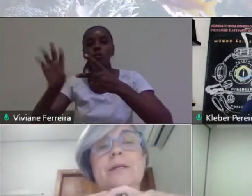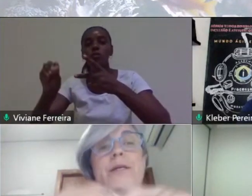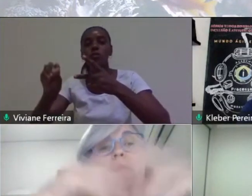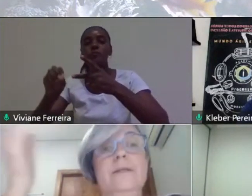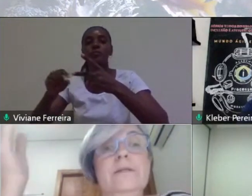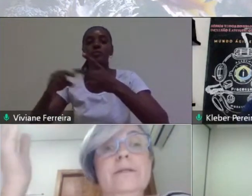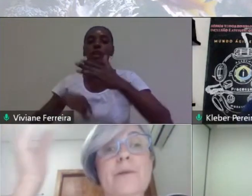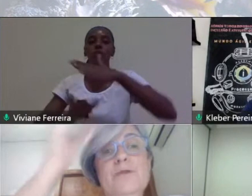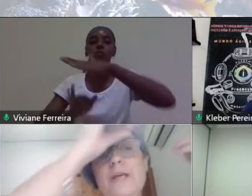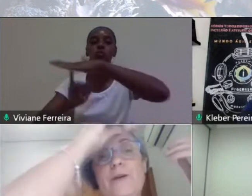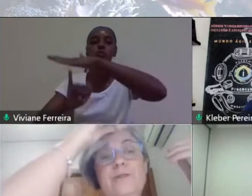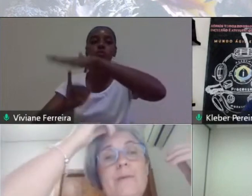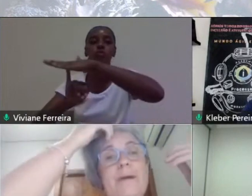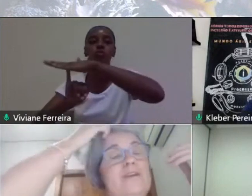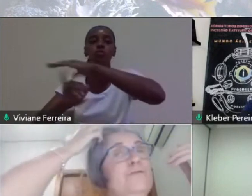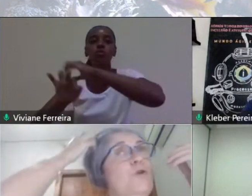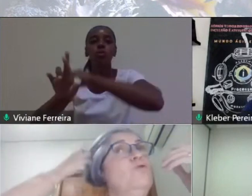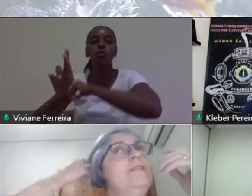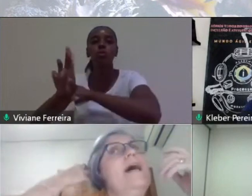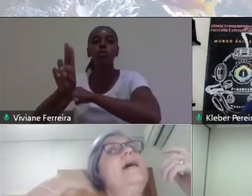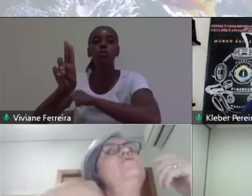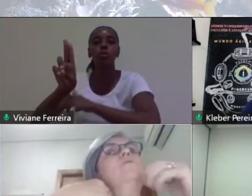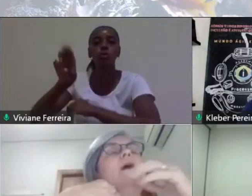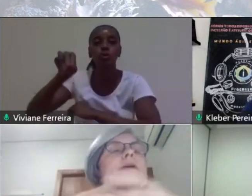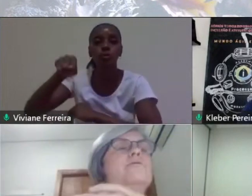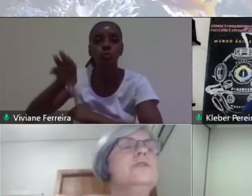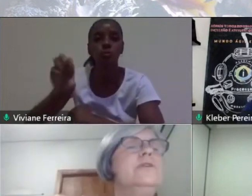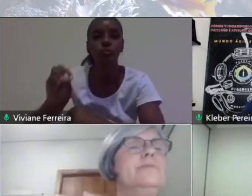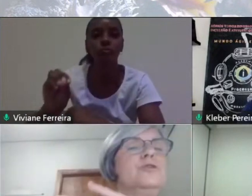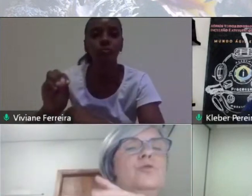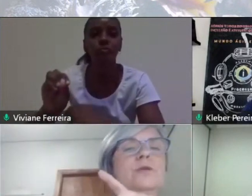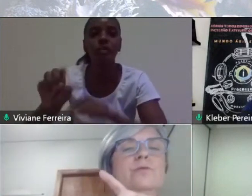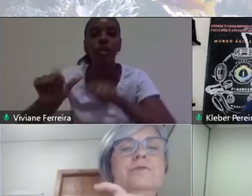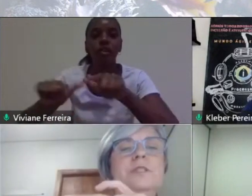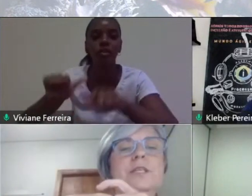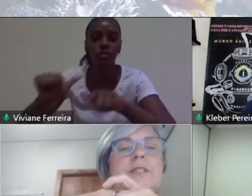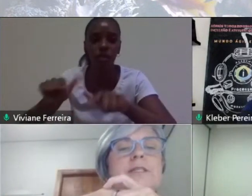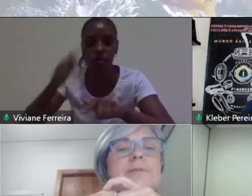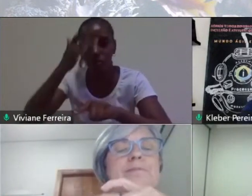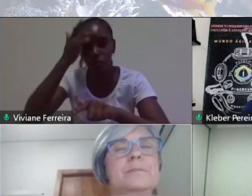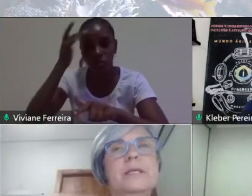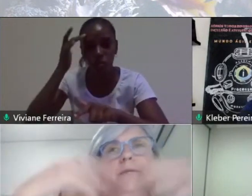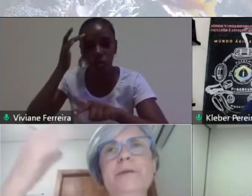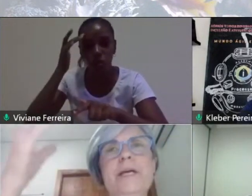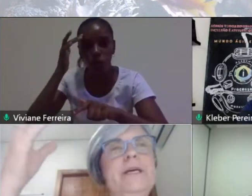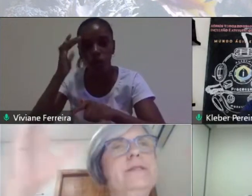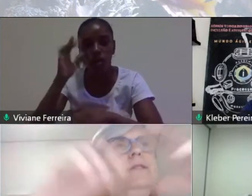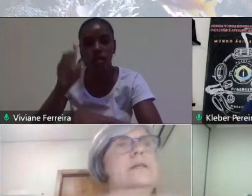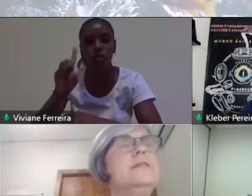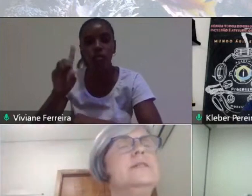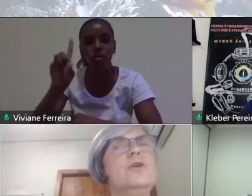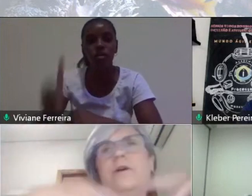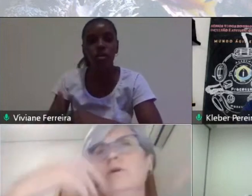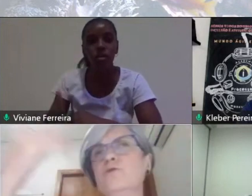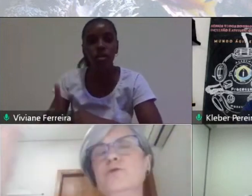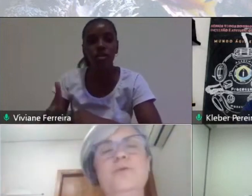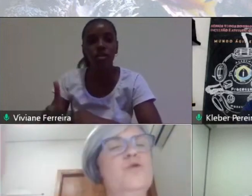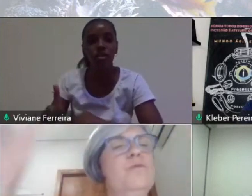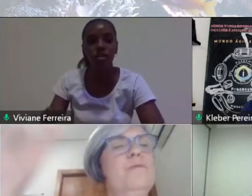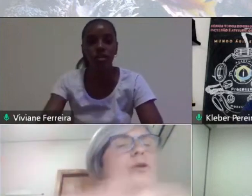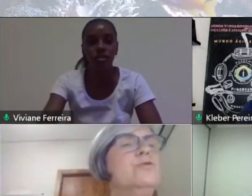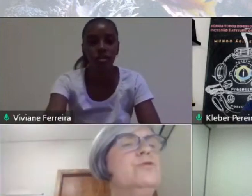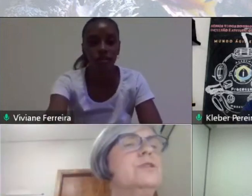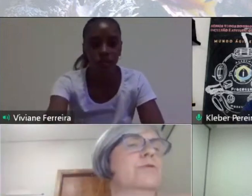né? Temos aí um trabalho voltado à inclusão da pessoa com deficiência nas empresas, em